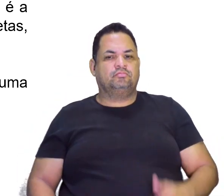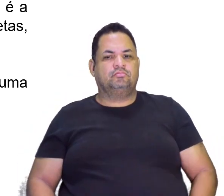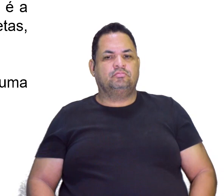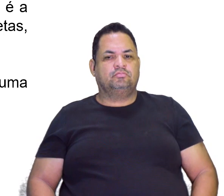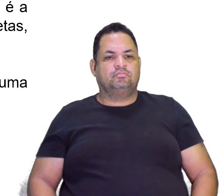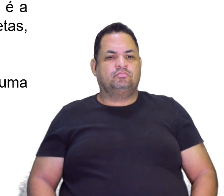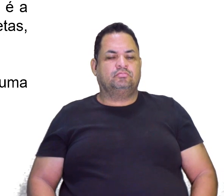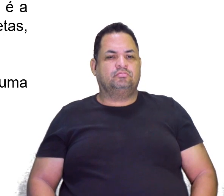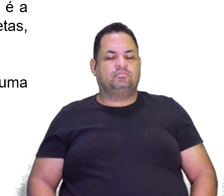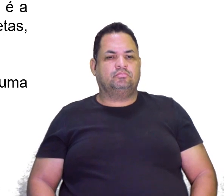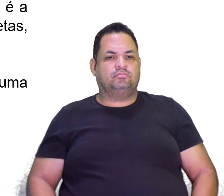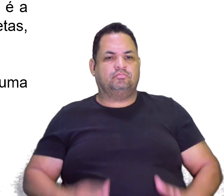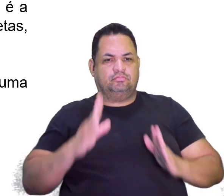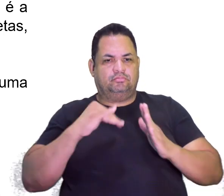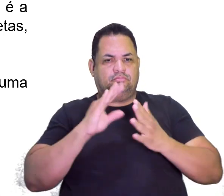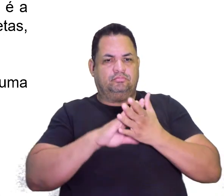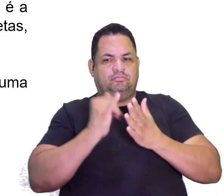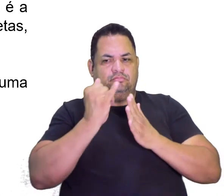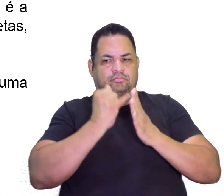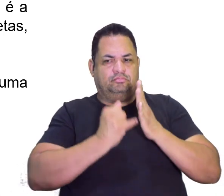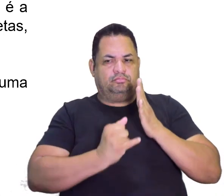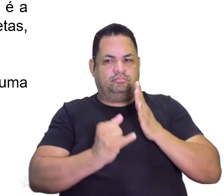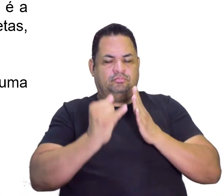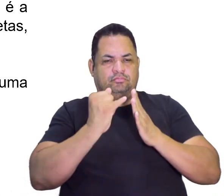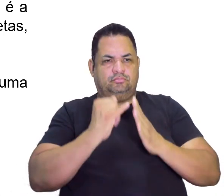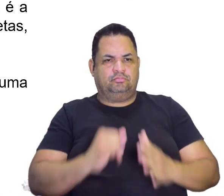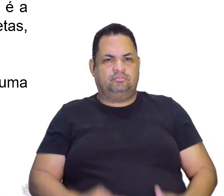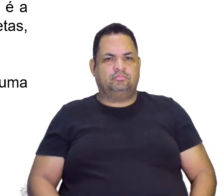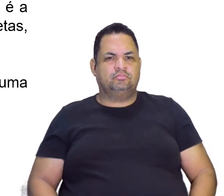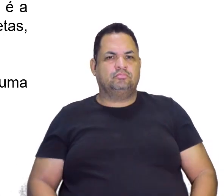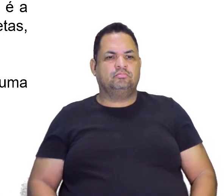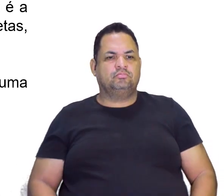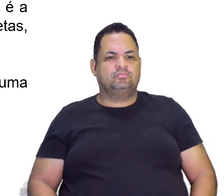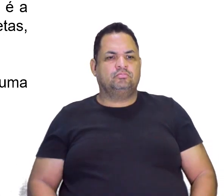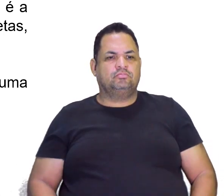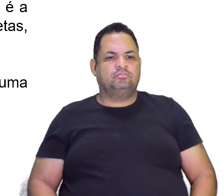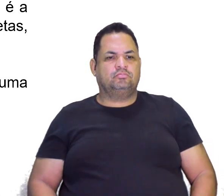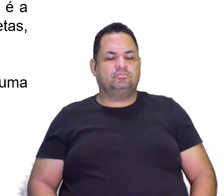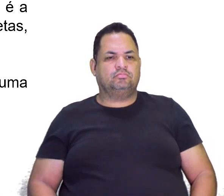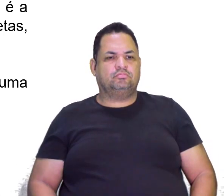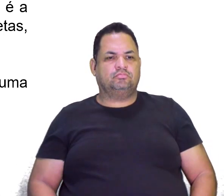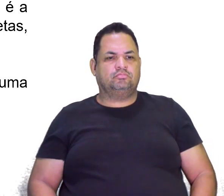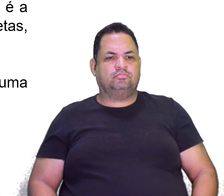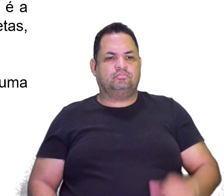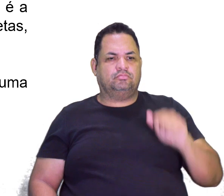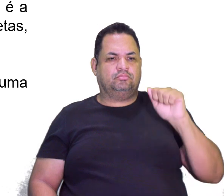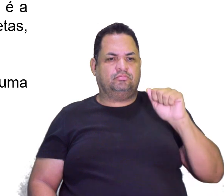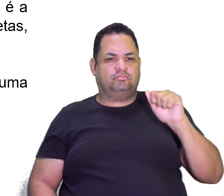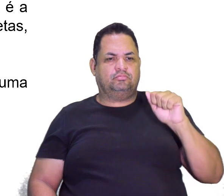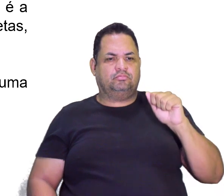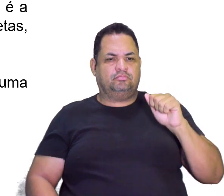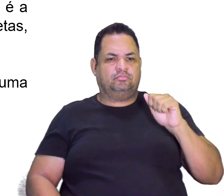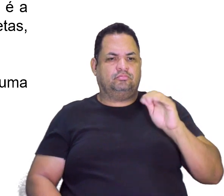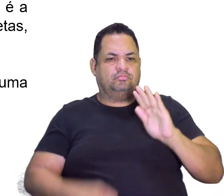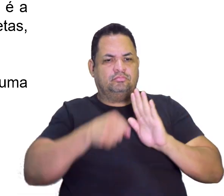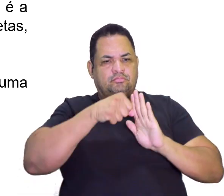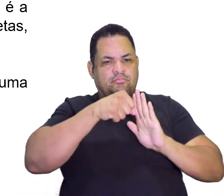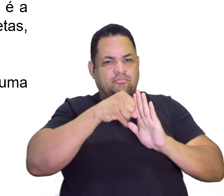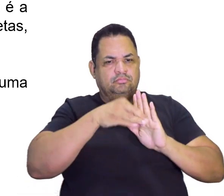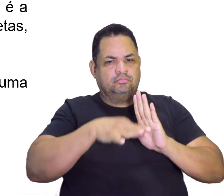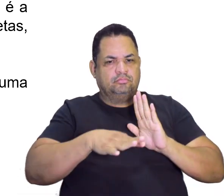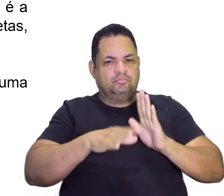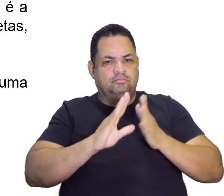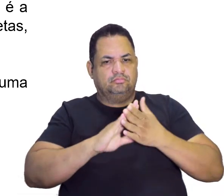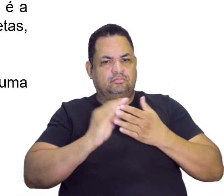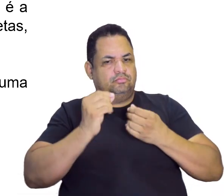pintura impressionista, né? Essa questão é sobre o impressionismo. Então, nós temos na letra A que as sombras não